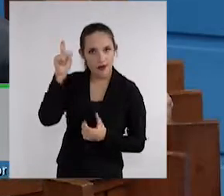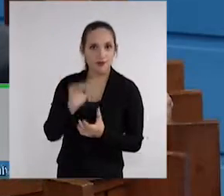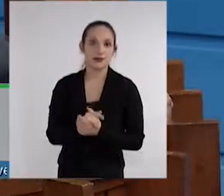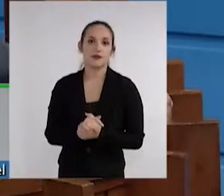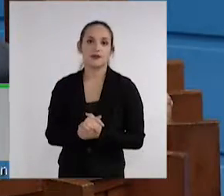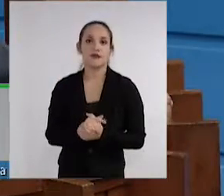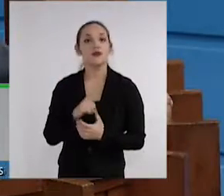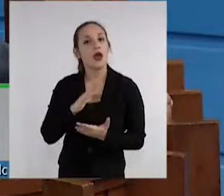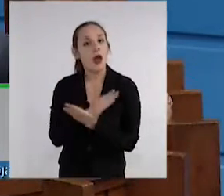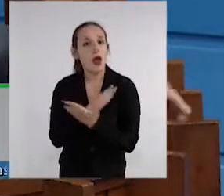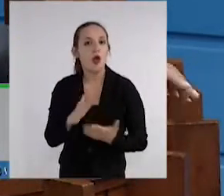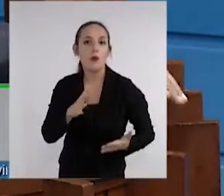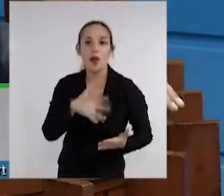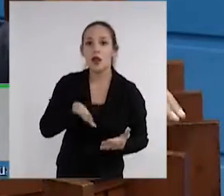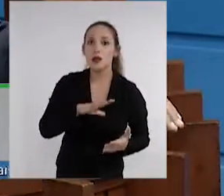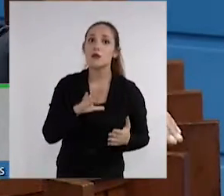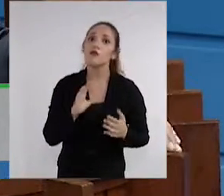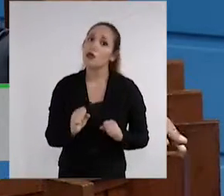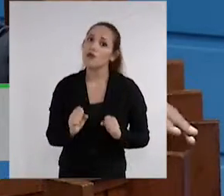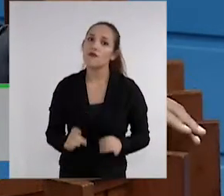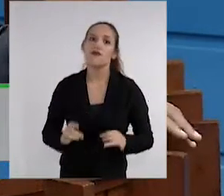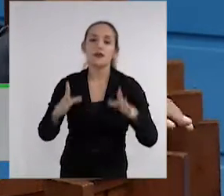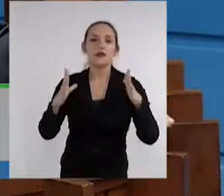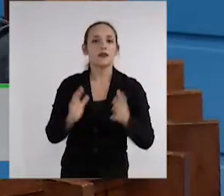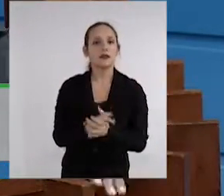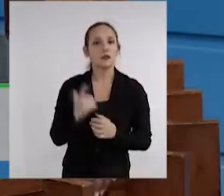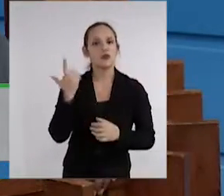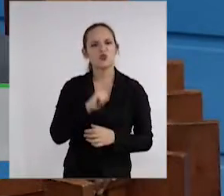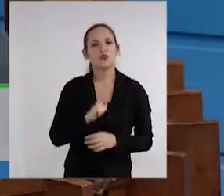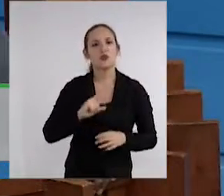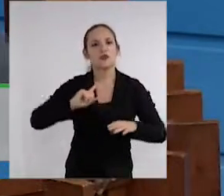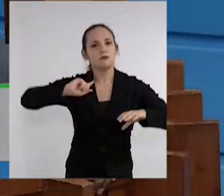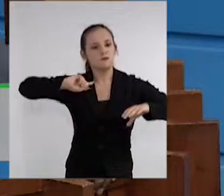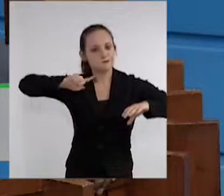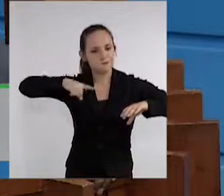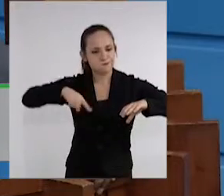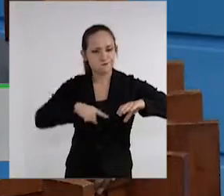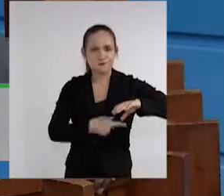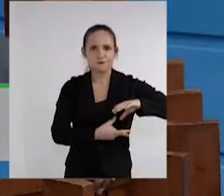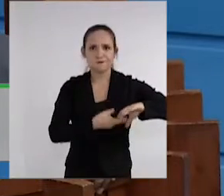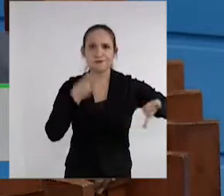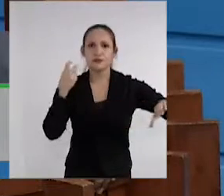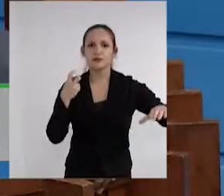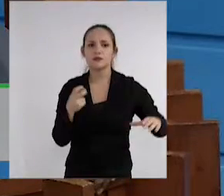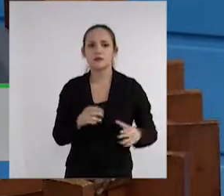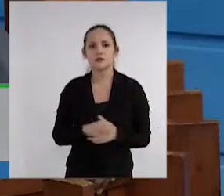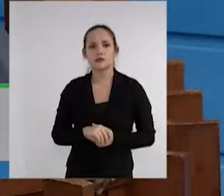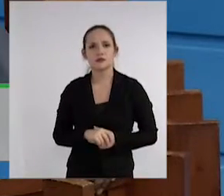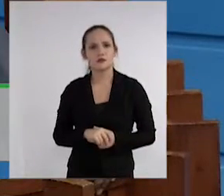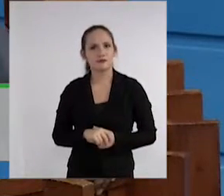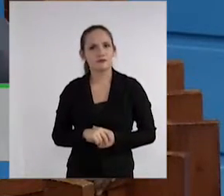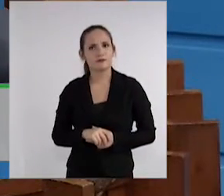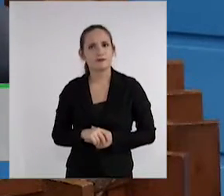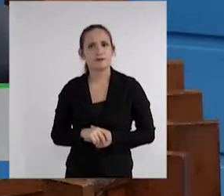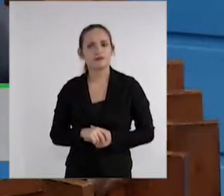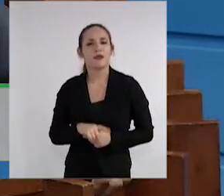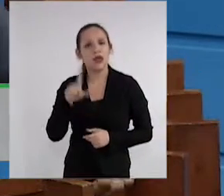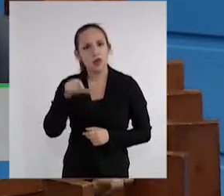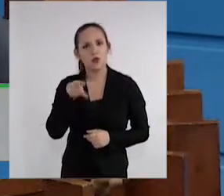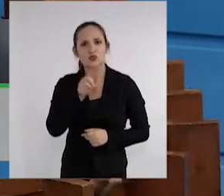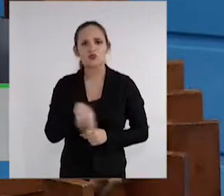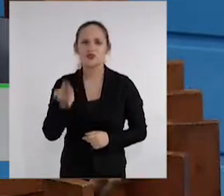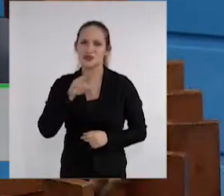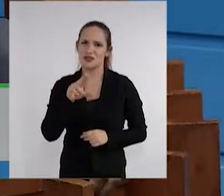terem áreas do seu território leiloadas para a exploração do gás de xisto, e todas elas através dessa técnica